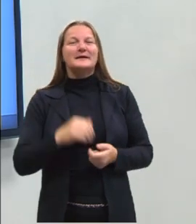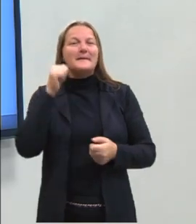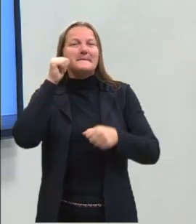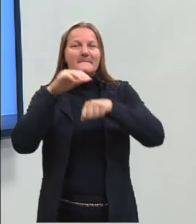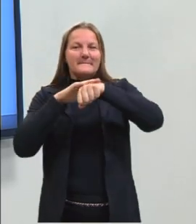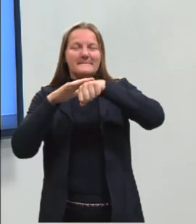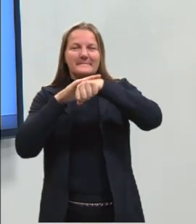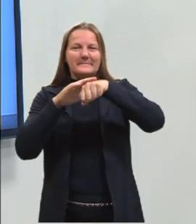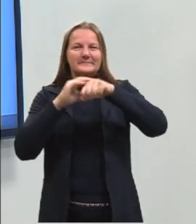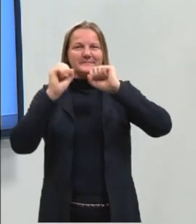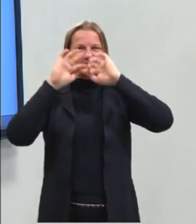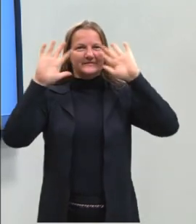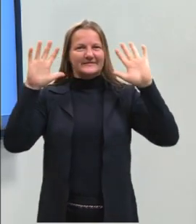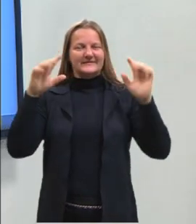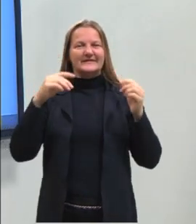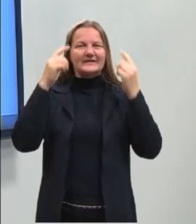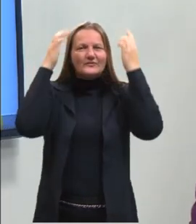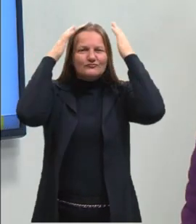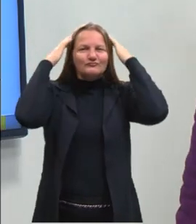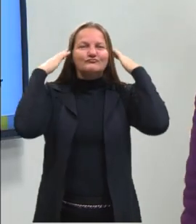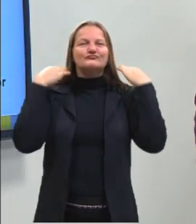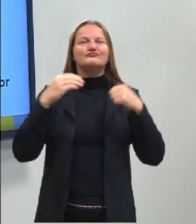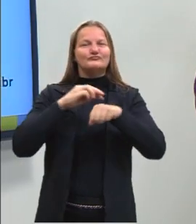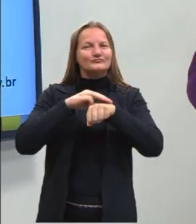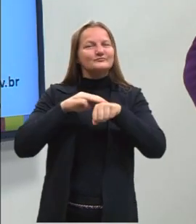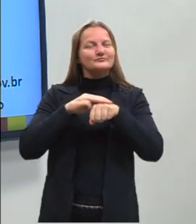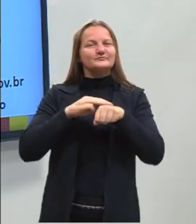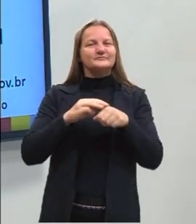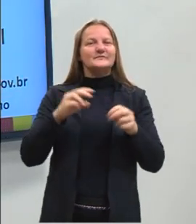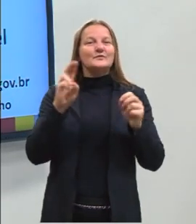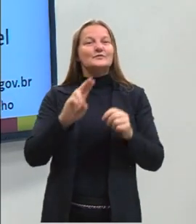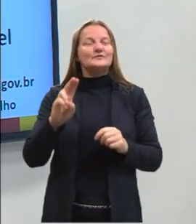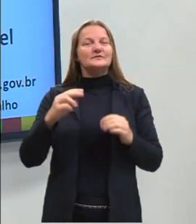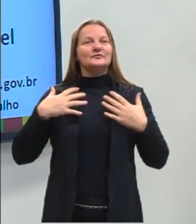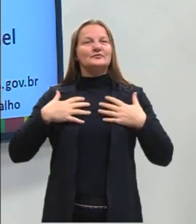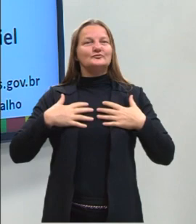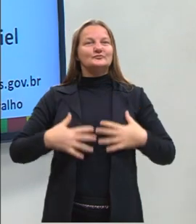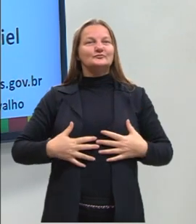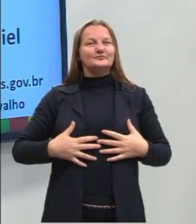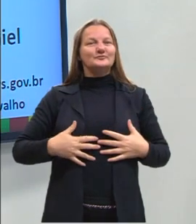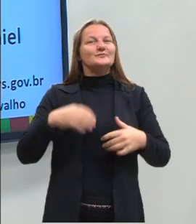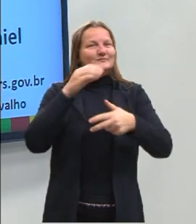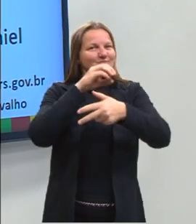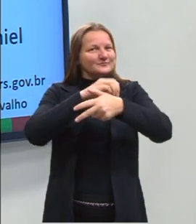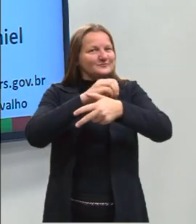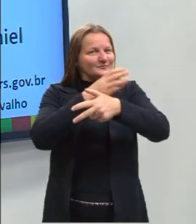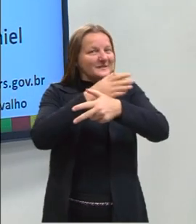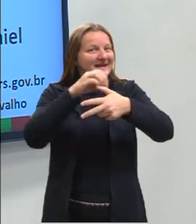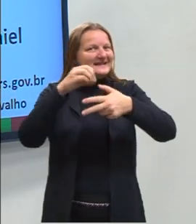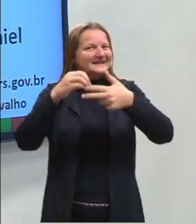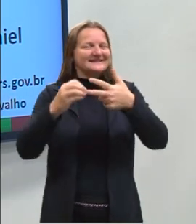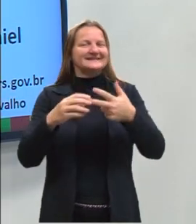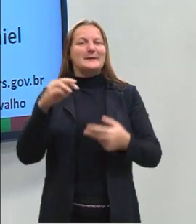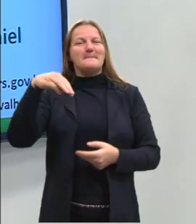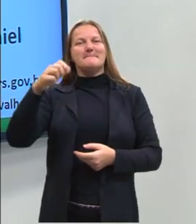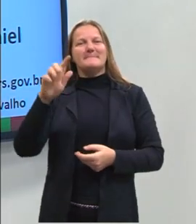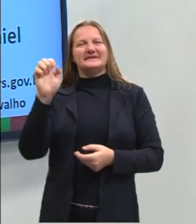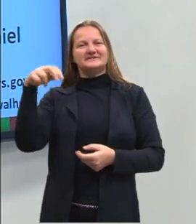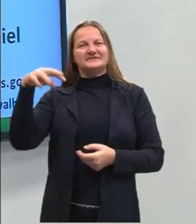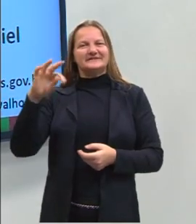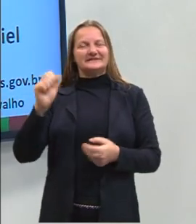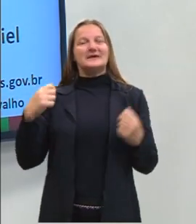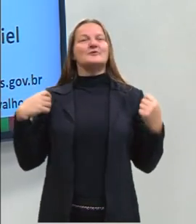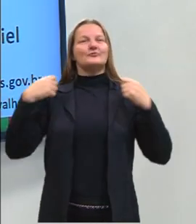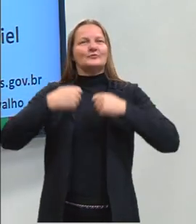branca, de pele clara, cabelos e olhos castanhos. Estou vestindo a camiseta do pré-ENEM na cor magenta, um